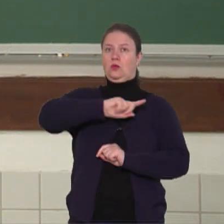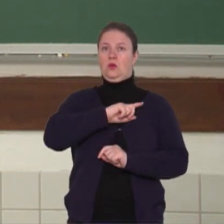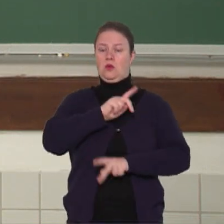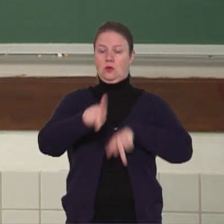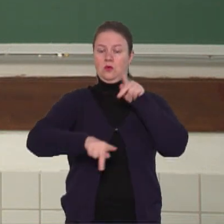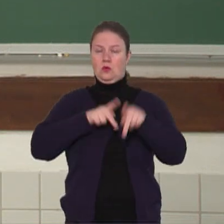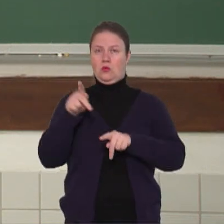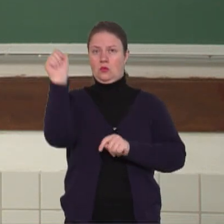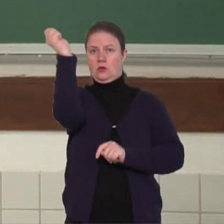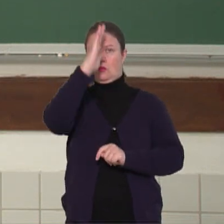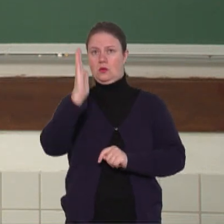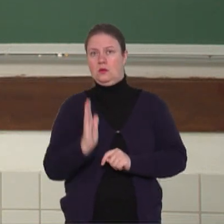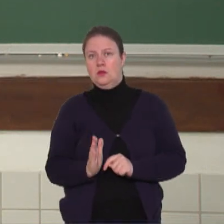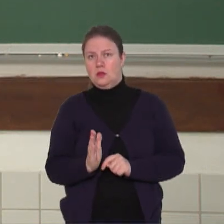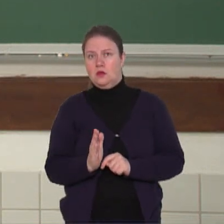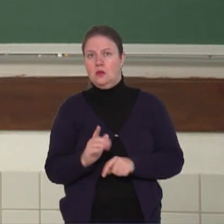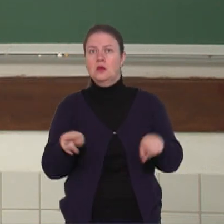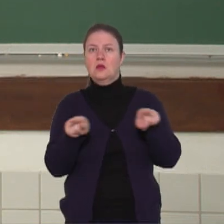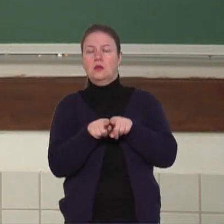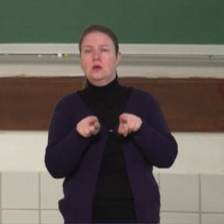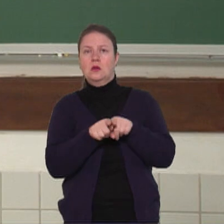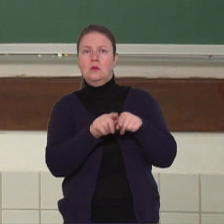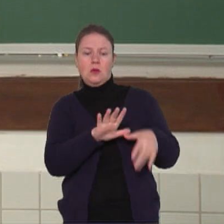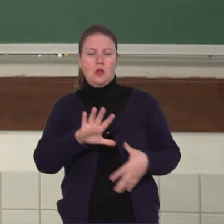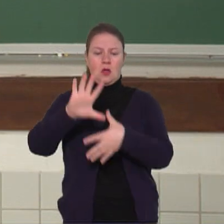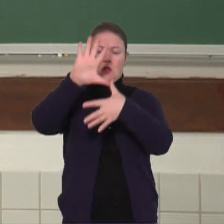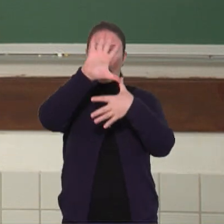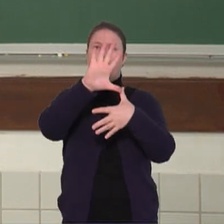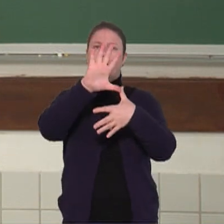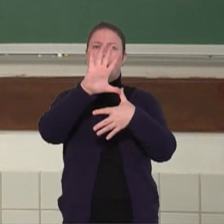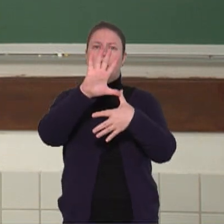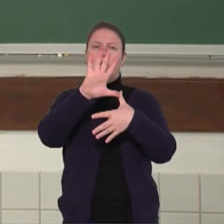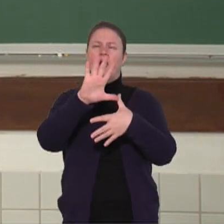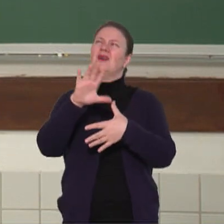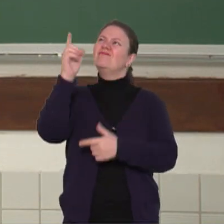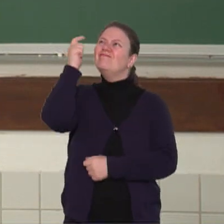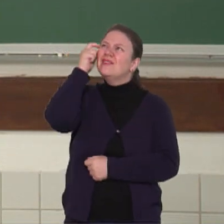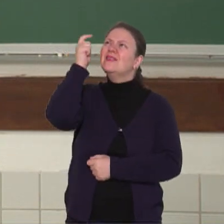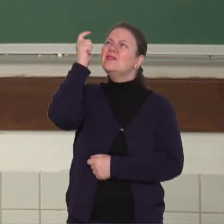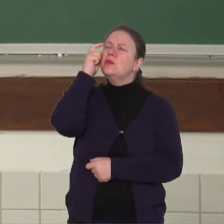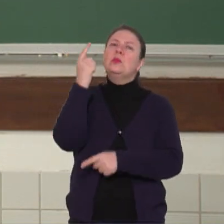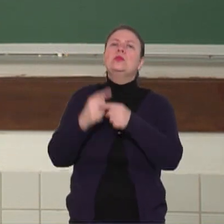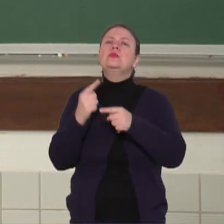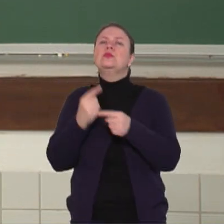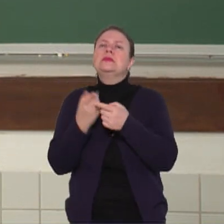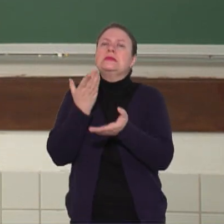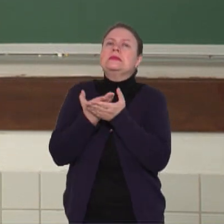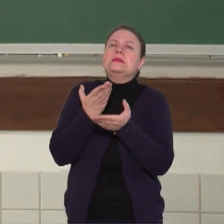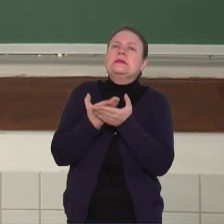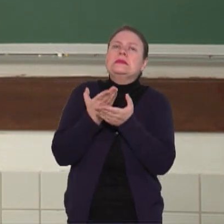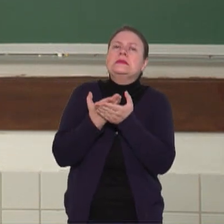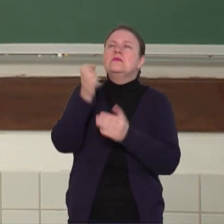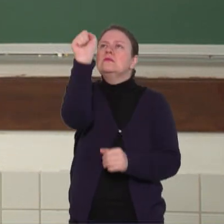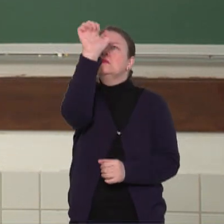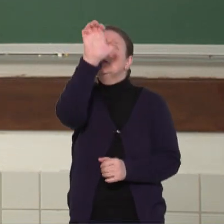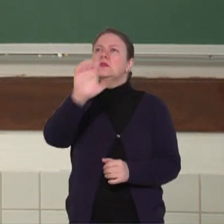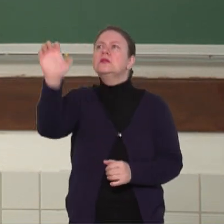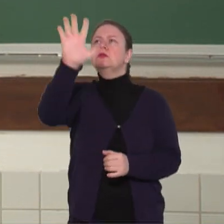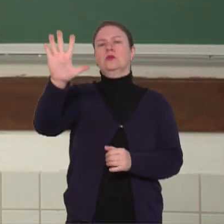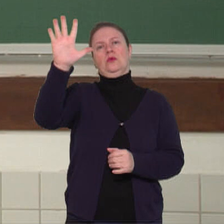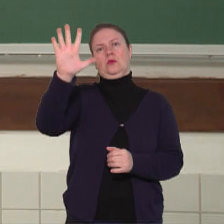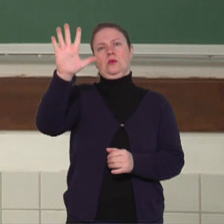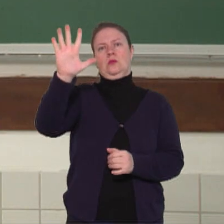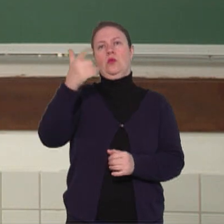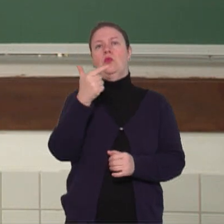brasileiros, americanos, a gente tem muita dificuldade do porquê estudar tanto Europa. Por que a gente estuda tanto a história